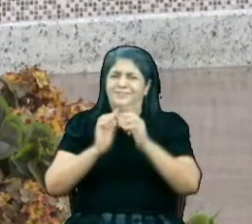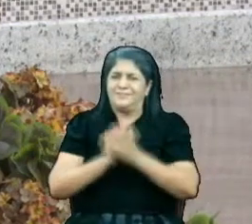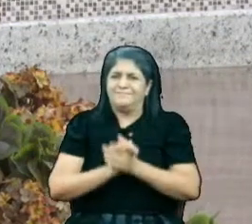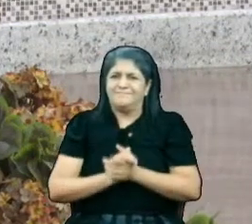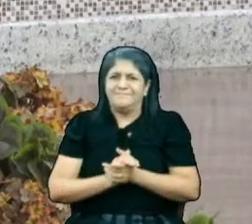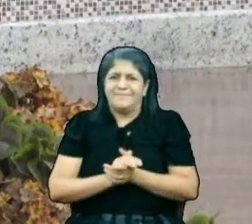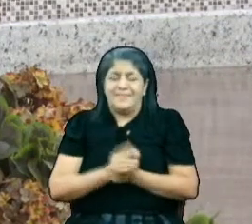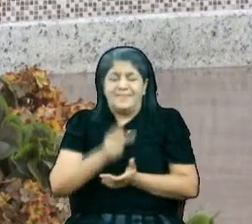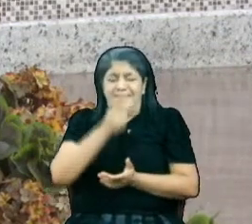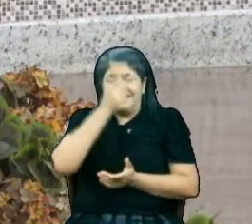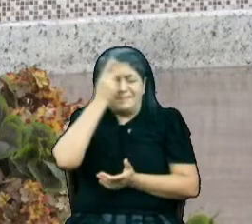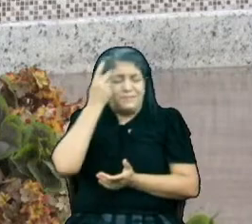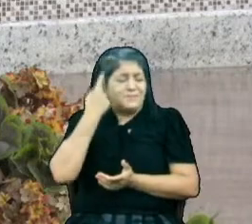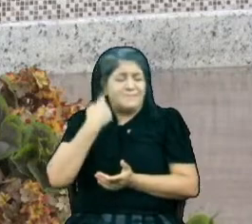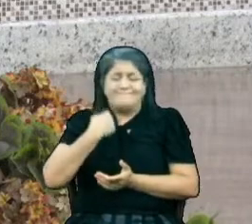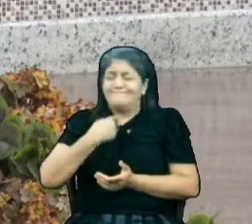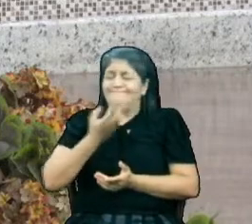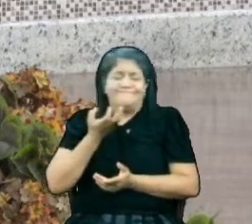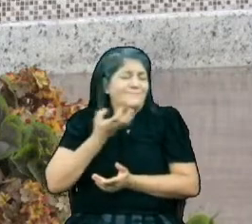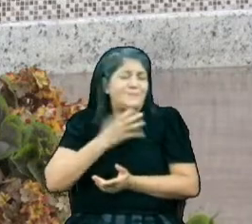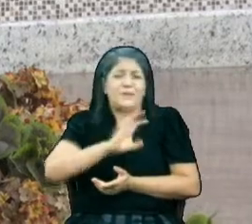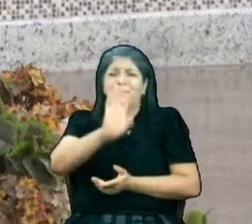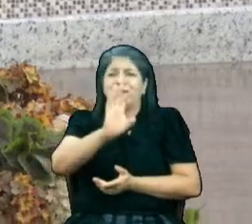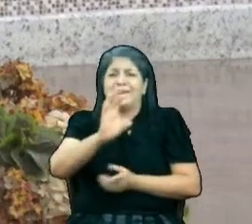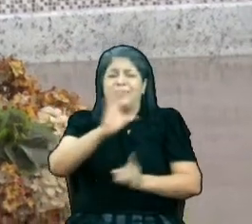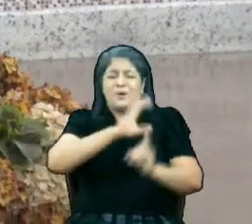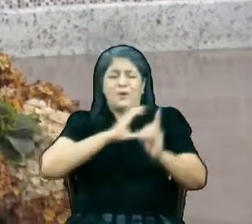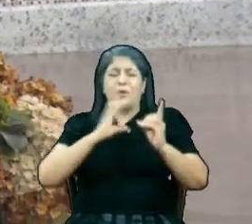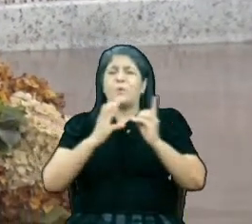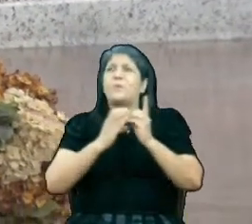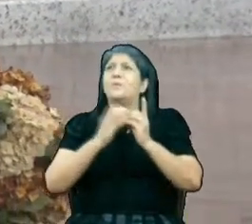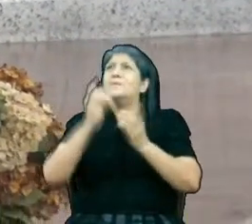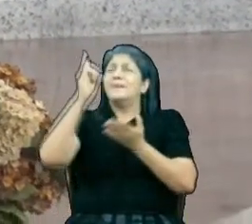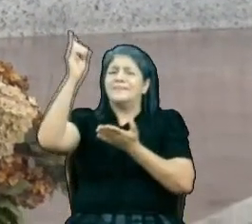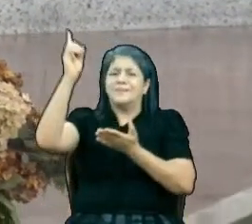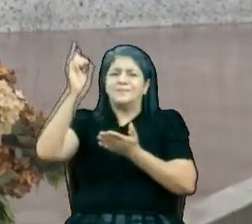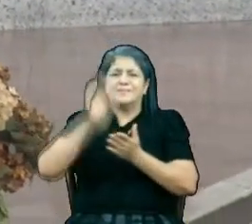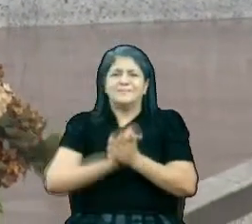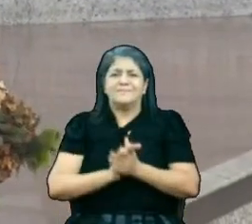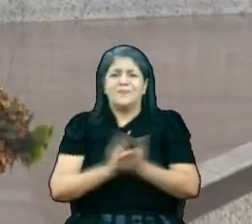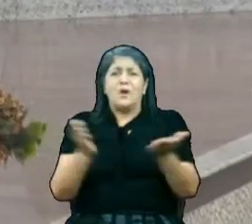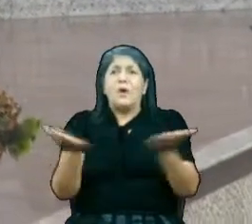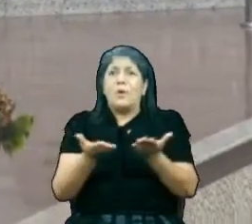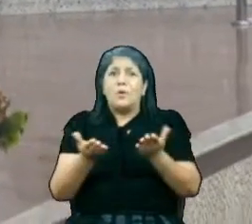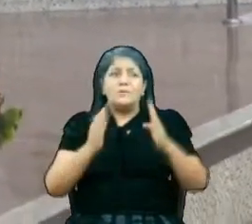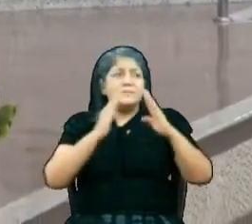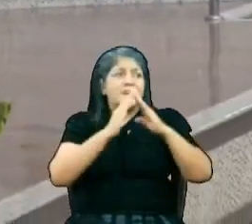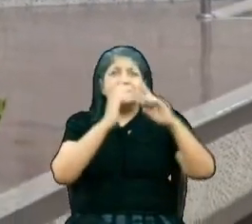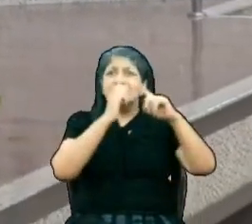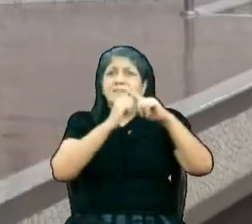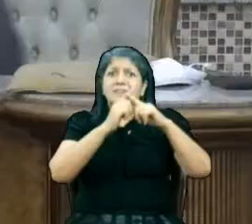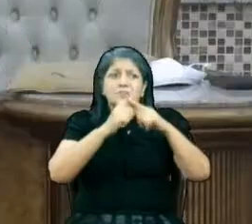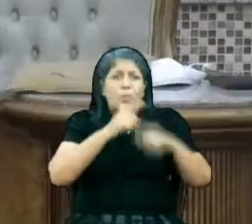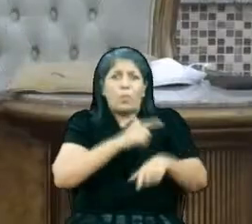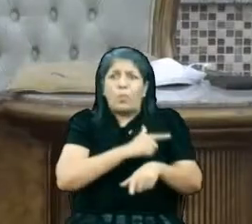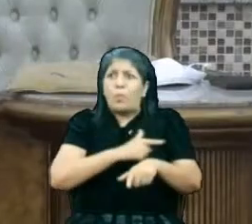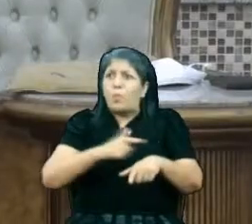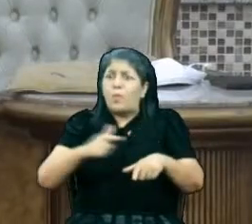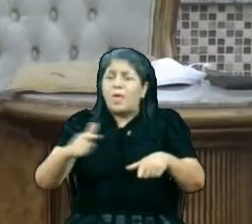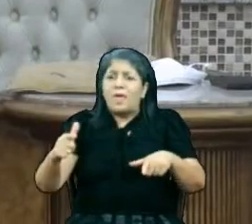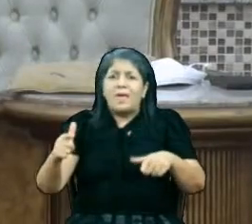e as pessoas vão ali cultuar a Deus mas os tempos hoje virou tão somente